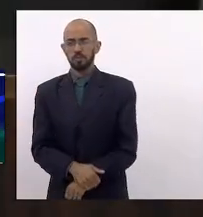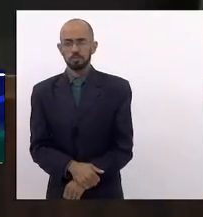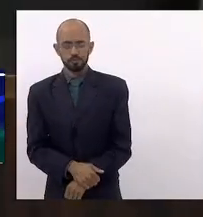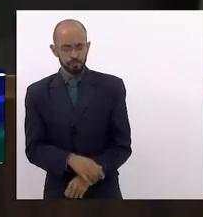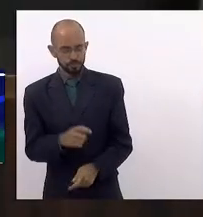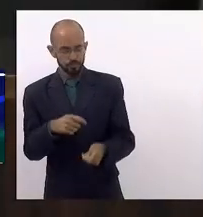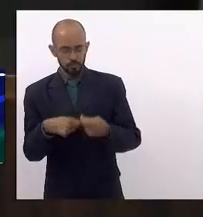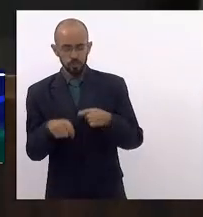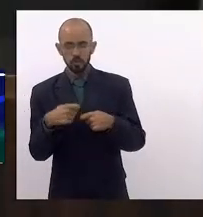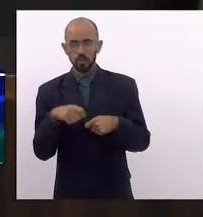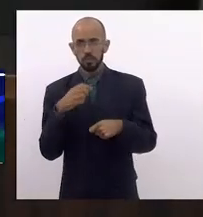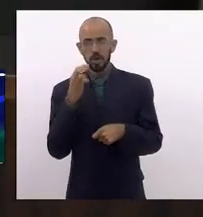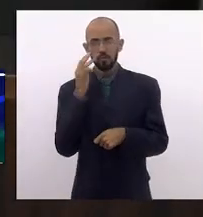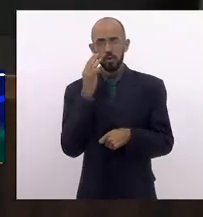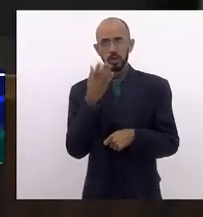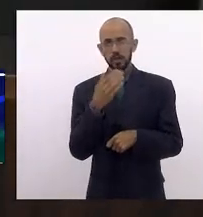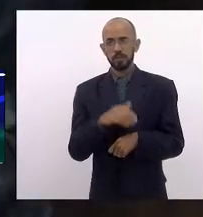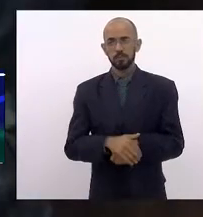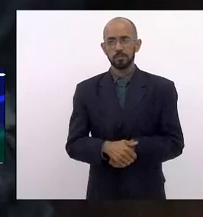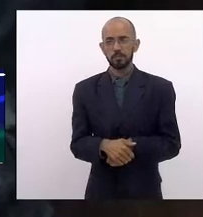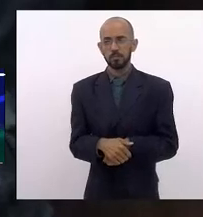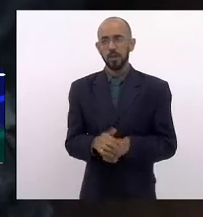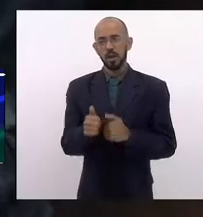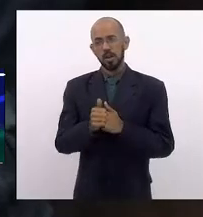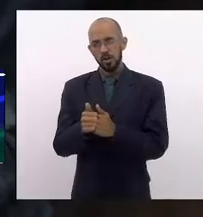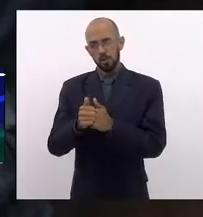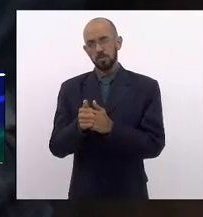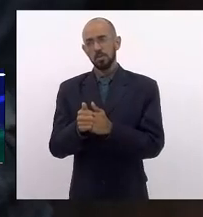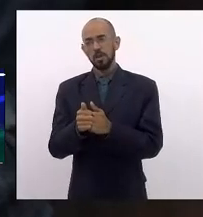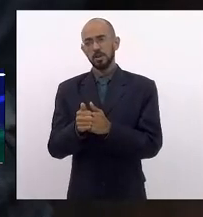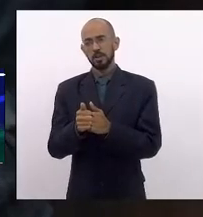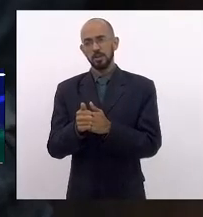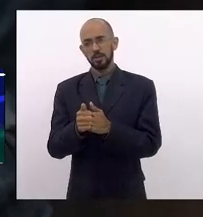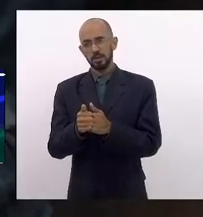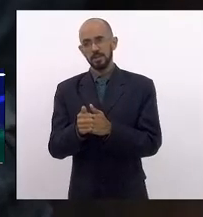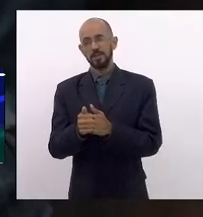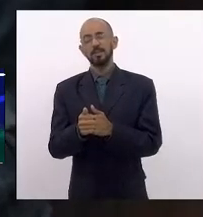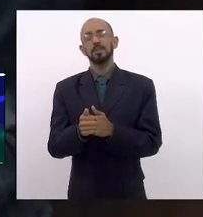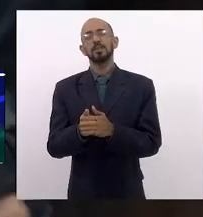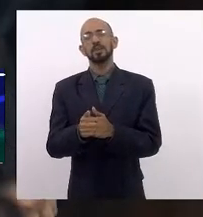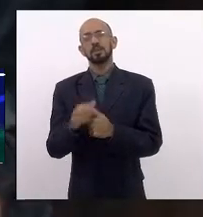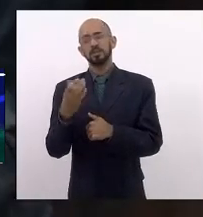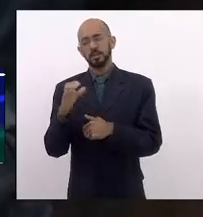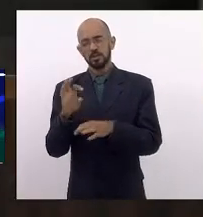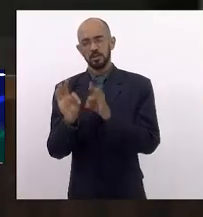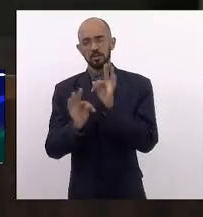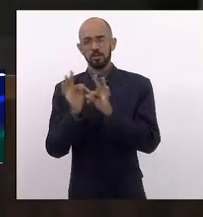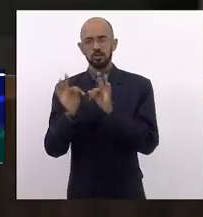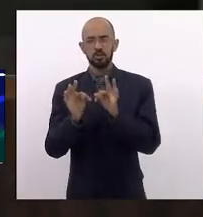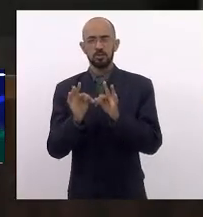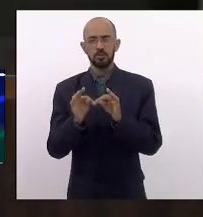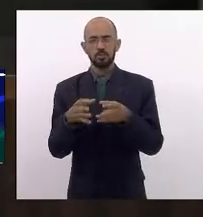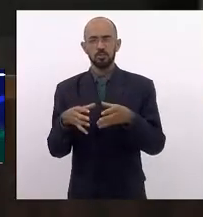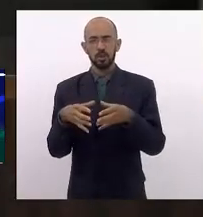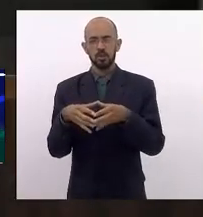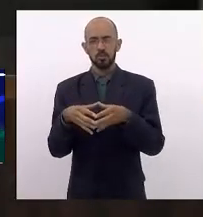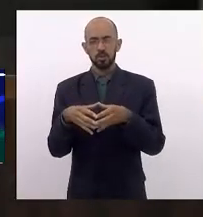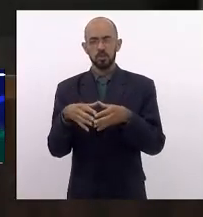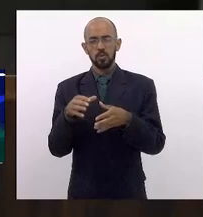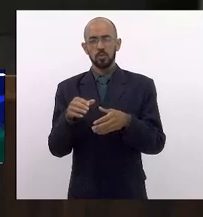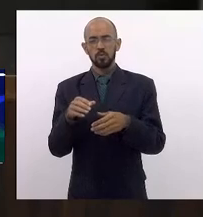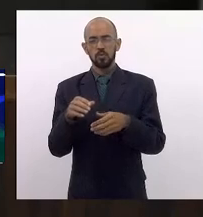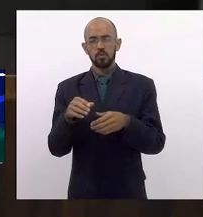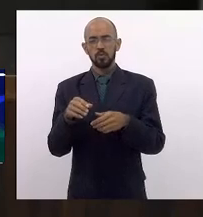deputada waldeck Carneiro pela companhia a parecer consubstanciado na comissão de ciência e tecnologia comissão de educação Deputado